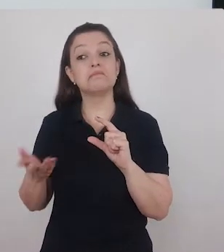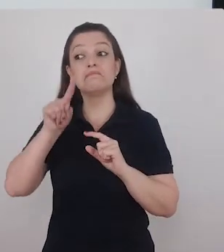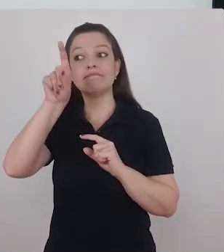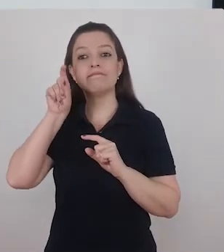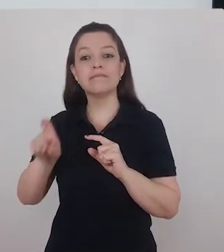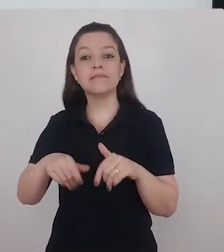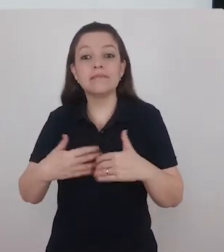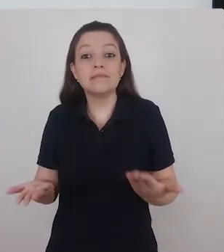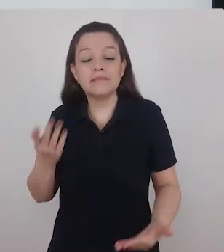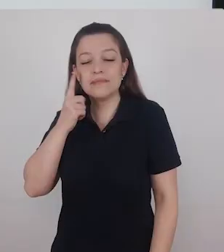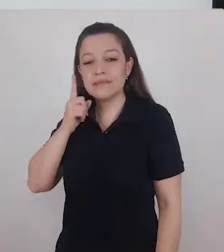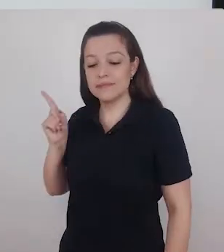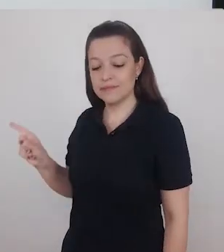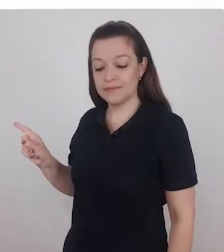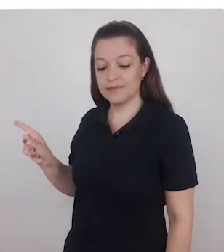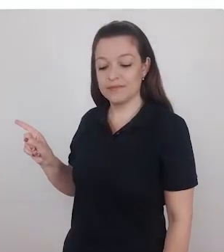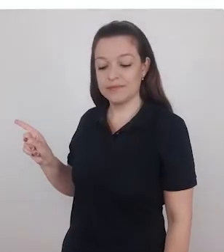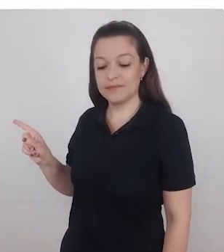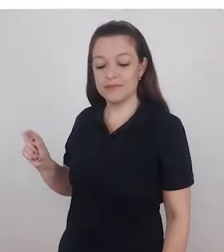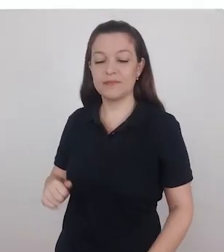um menor. Qual é o próximo?